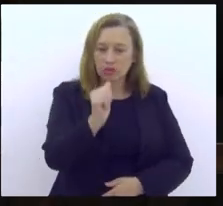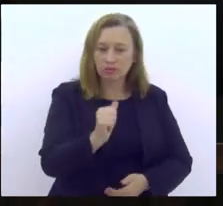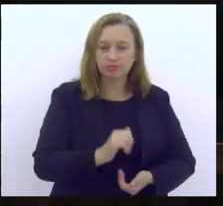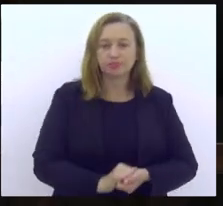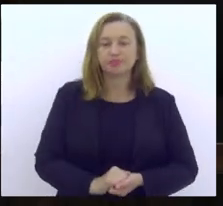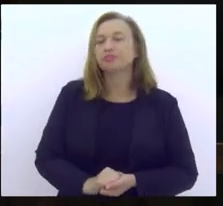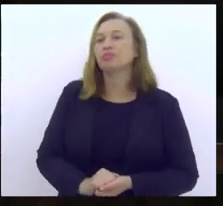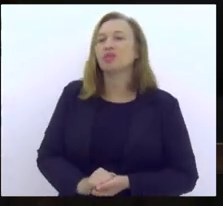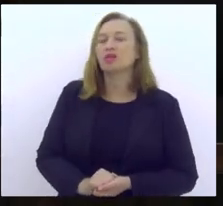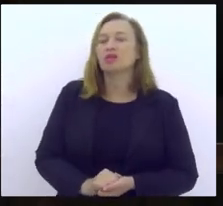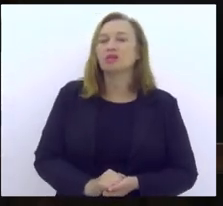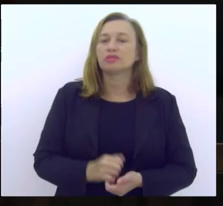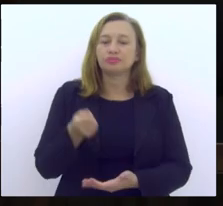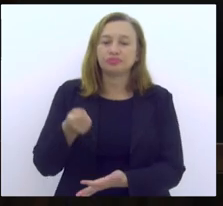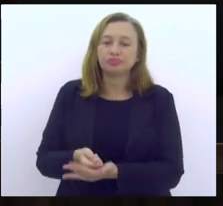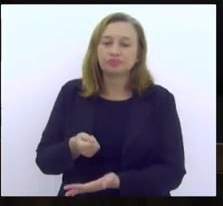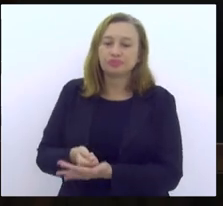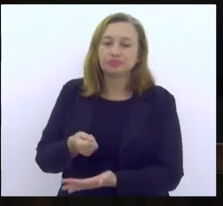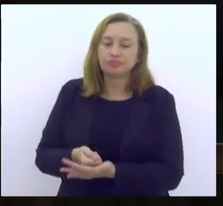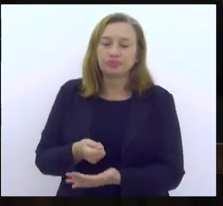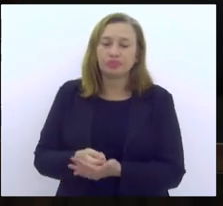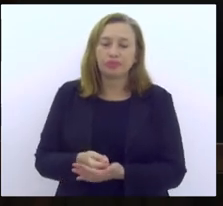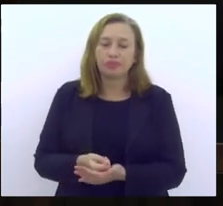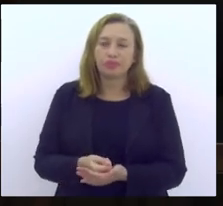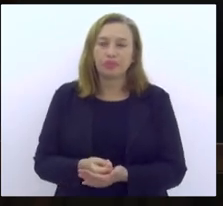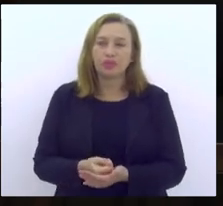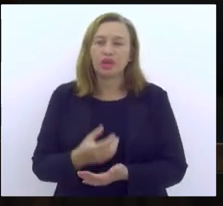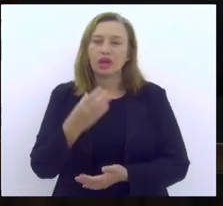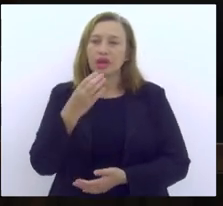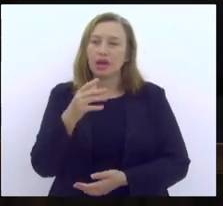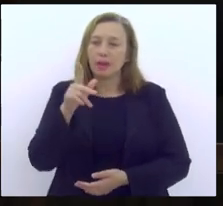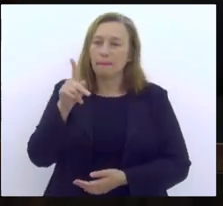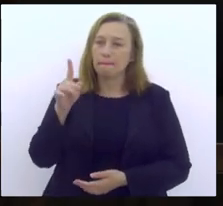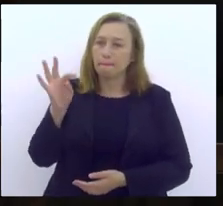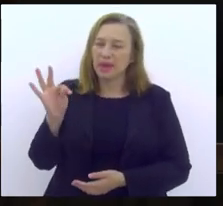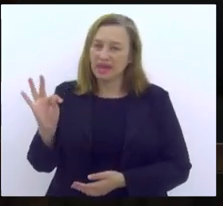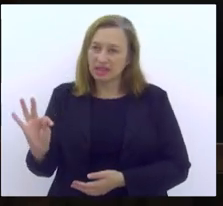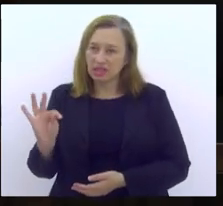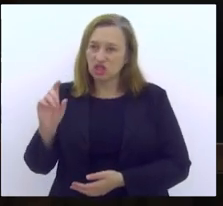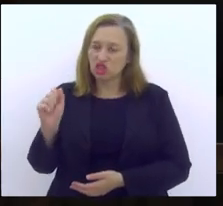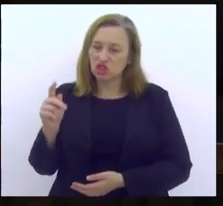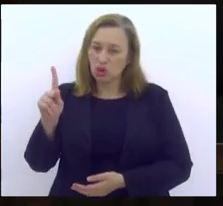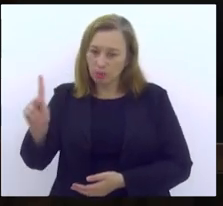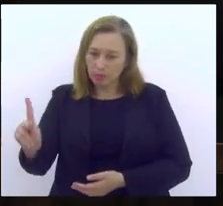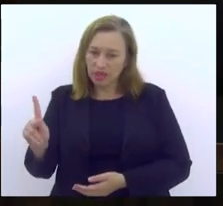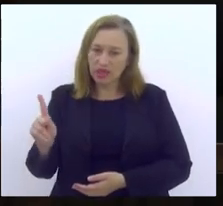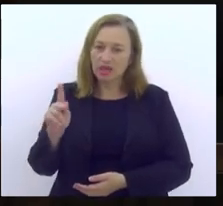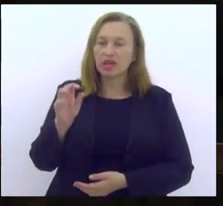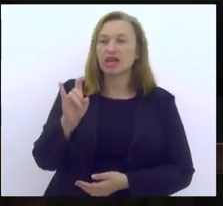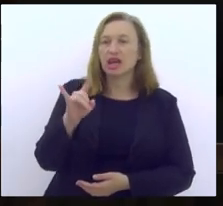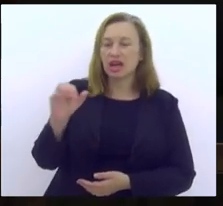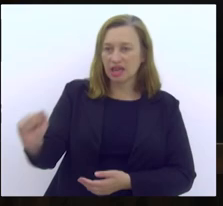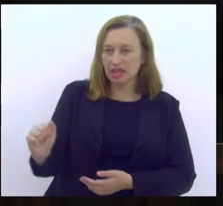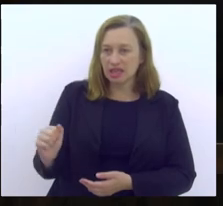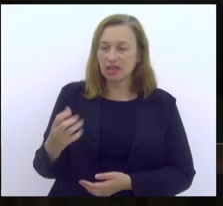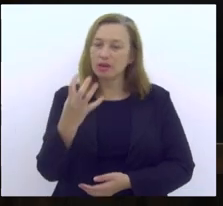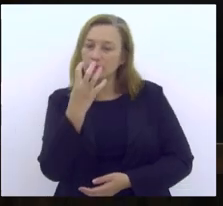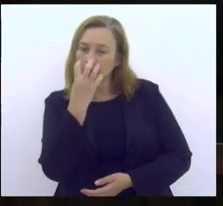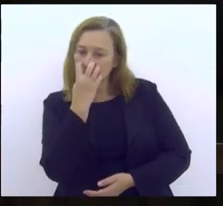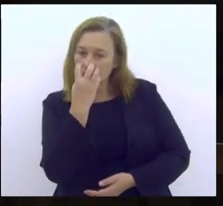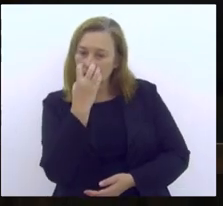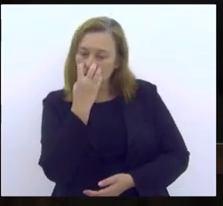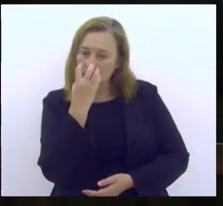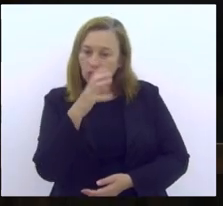que estabelece a obrigatoriedade de pet shops, clínicas veterinárias, armazéns, hospedagem pet, clube pet